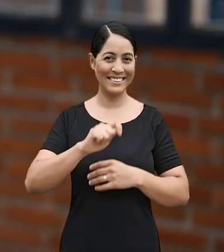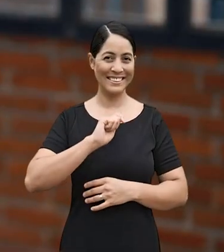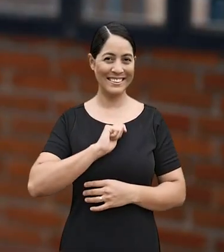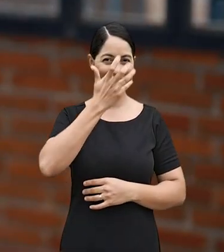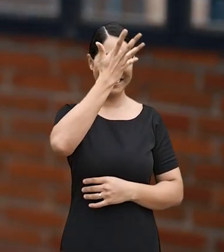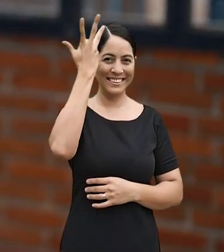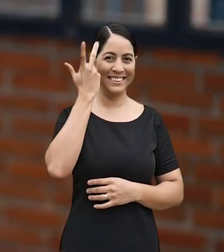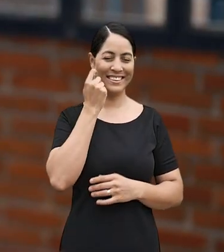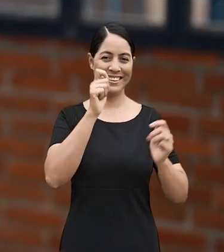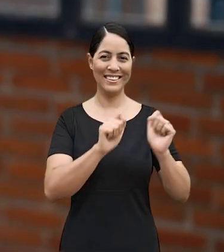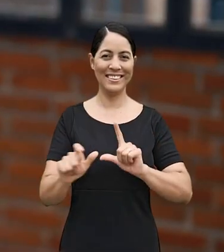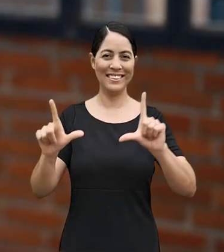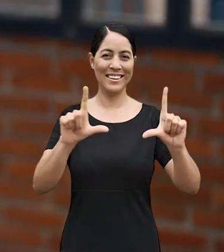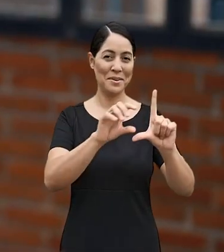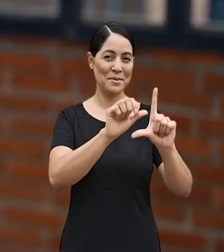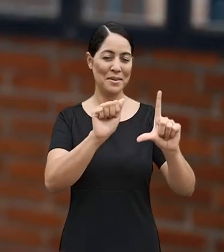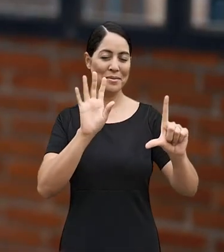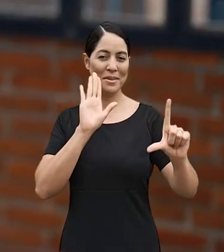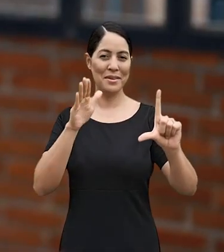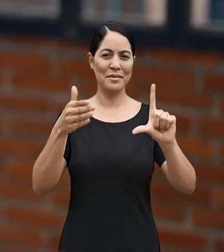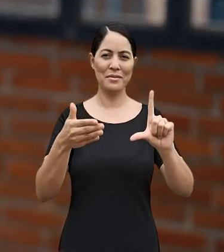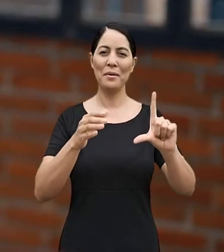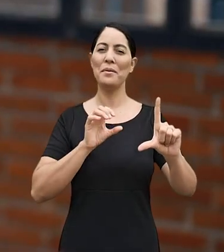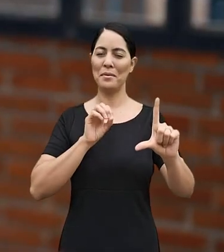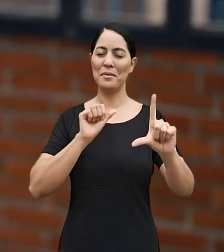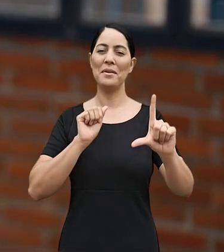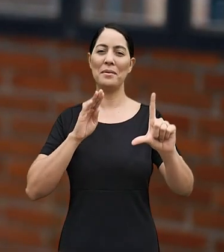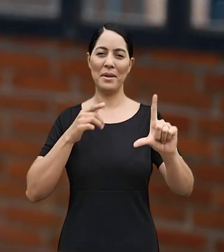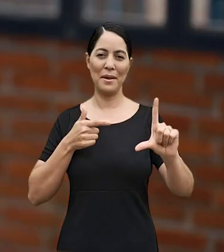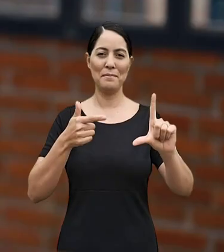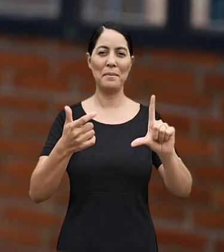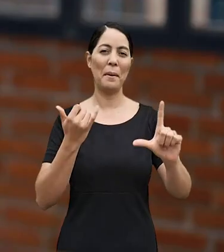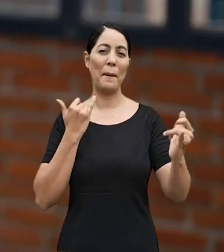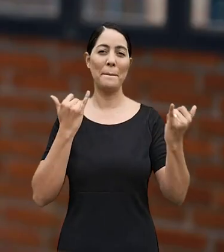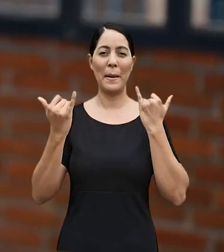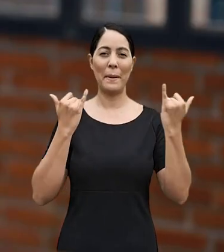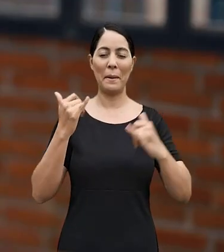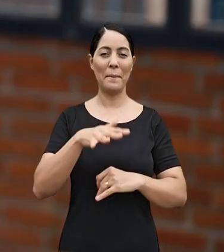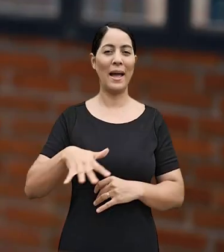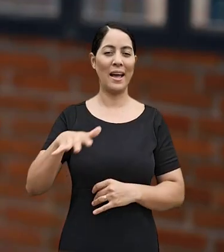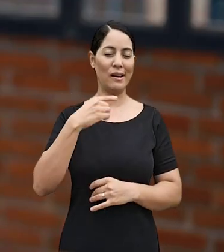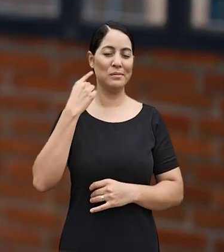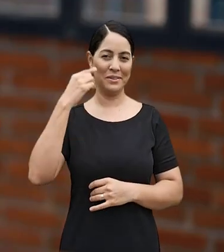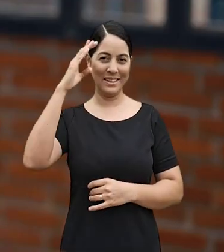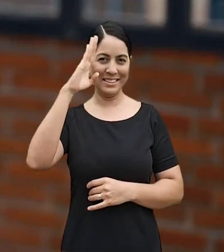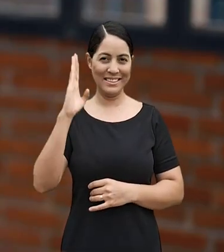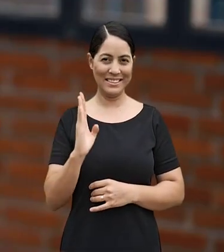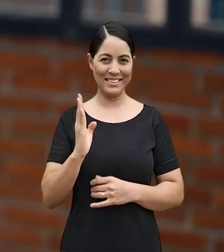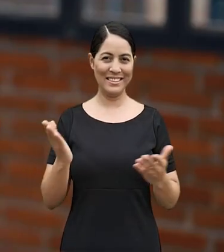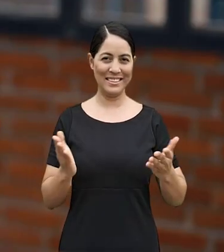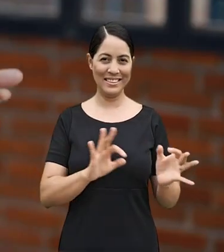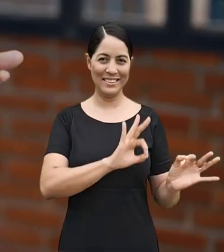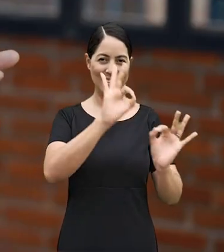eu sou a Aline Araújo e esse é o programa Pela Ordem, uma produção da OAB Nacional com as últimas notícias da advocacia